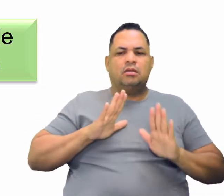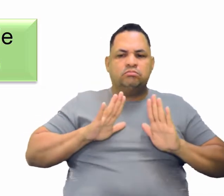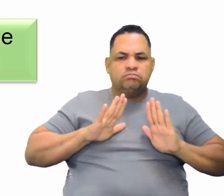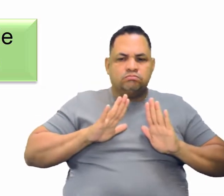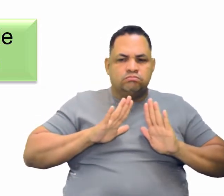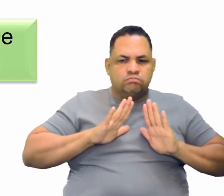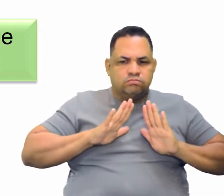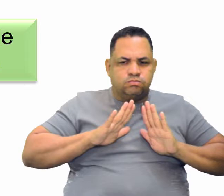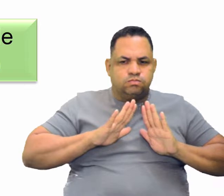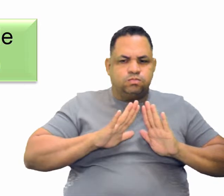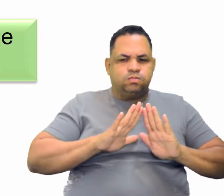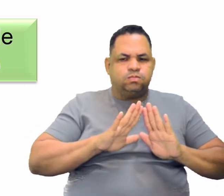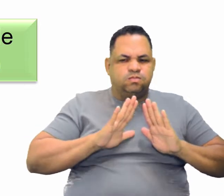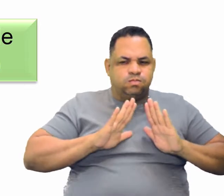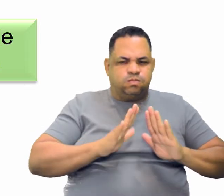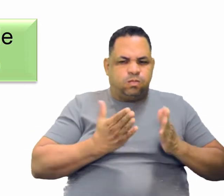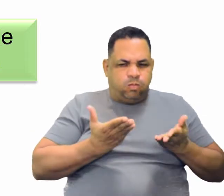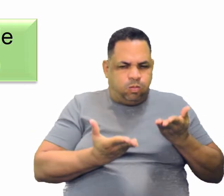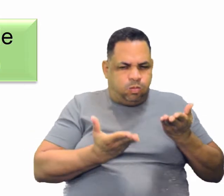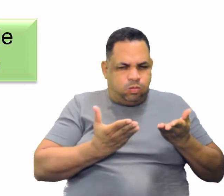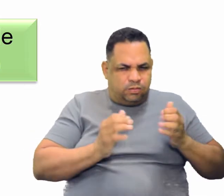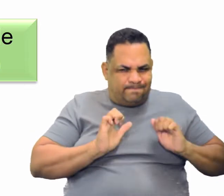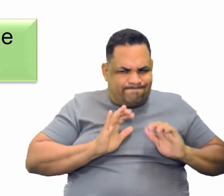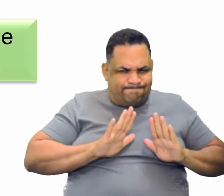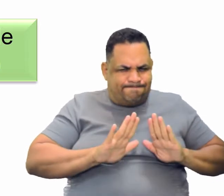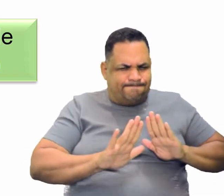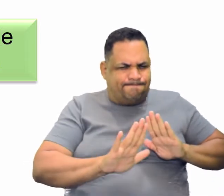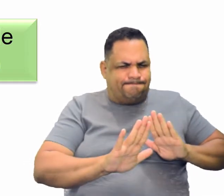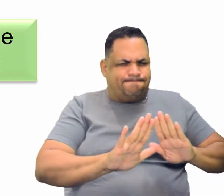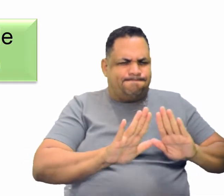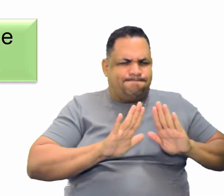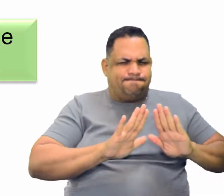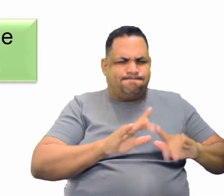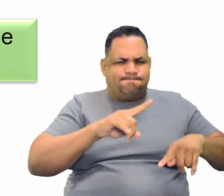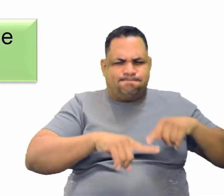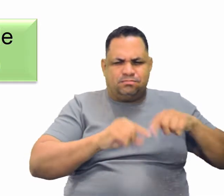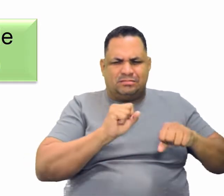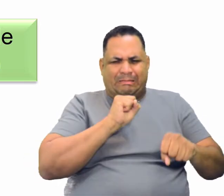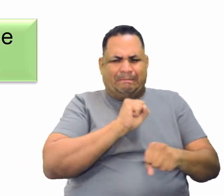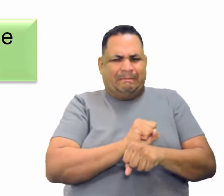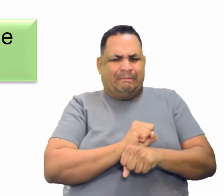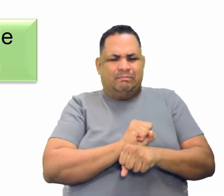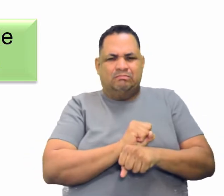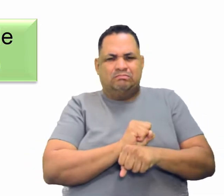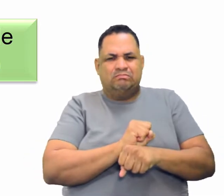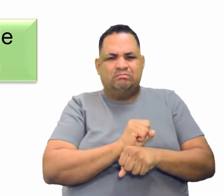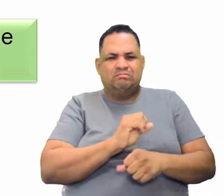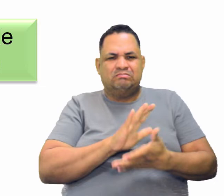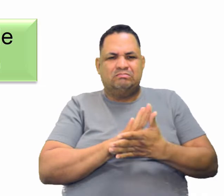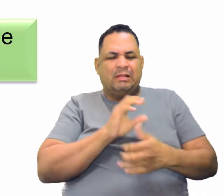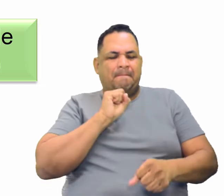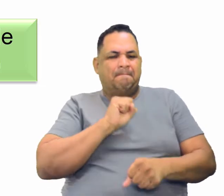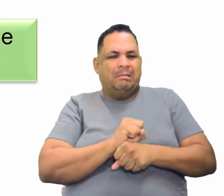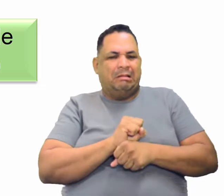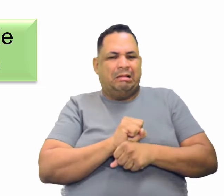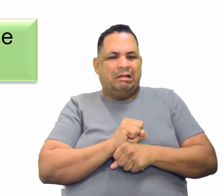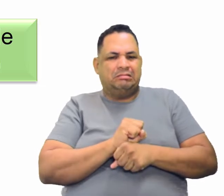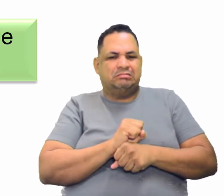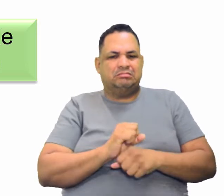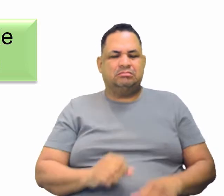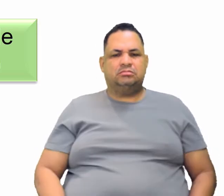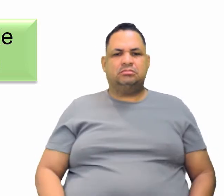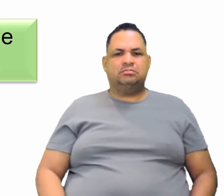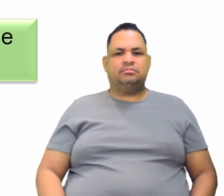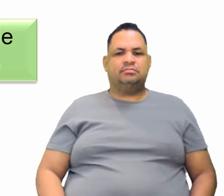objeto muito pesado. Tu está empurrando, o objeto não está saindo do lugar, ou seja, ele está estático, está